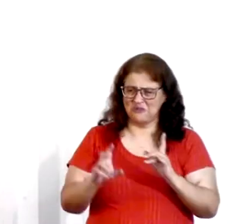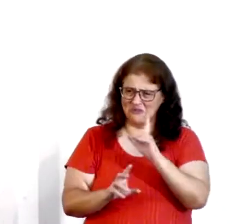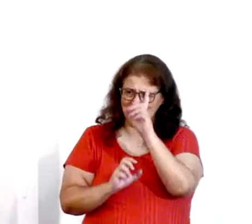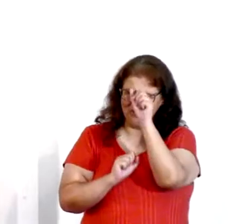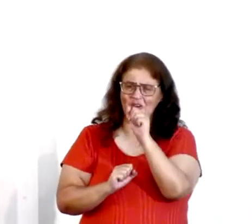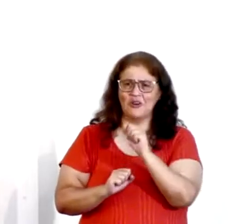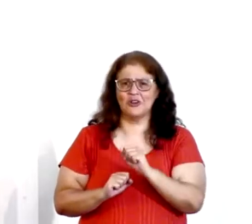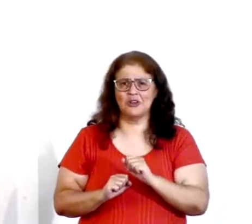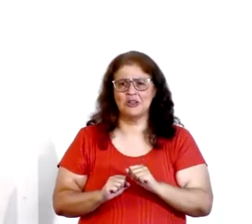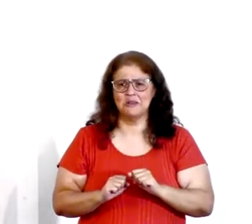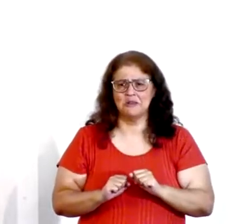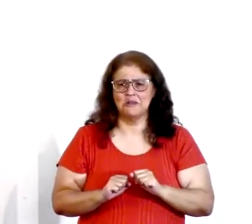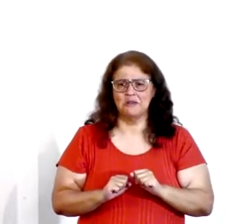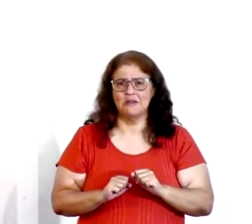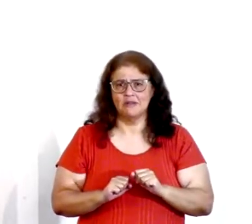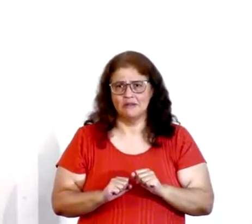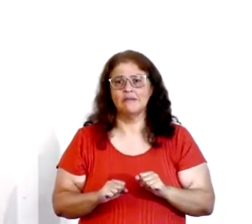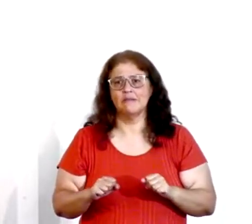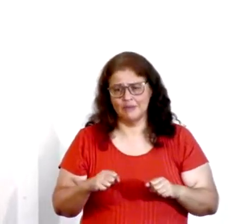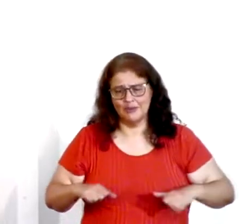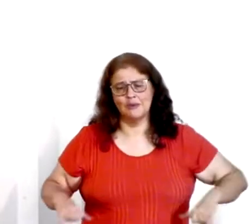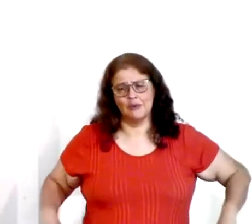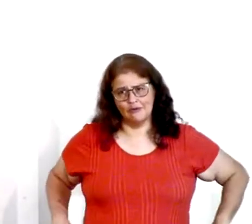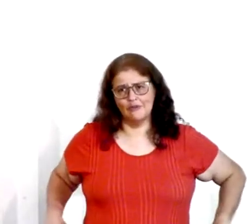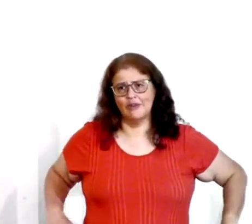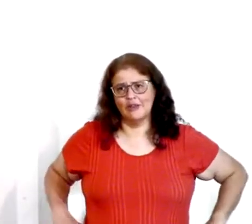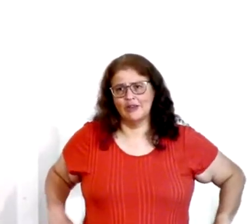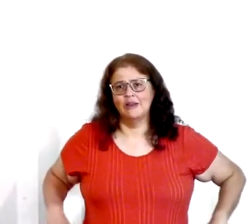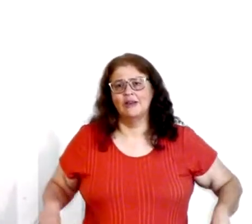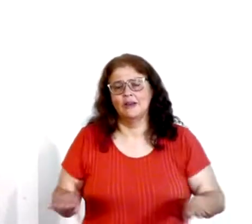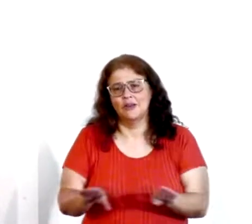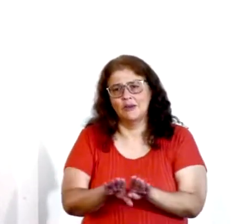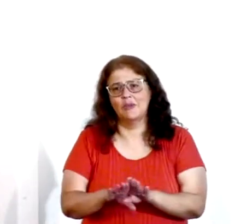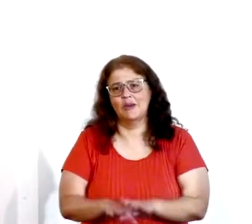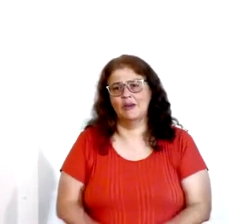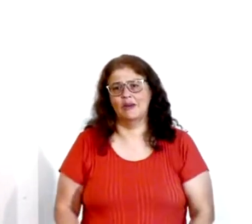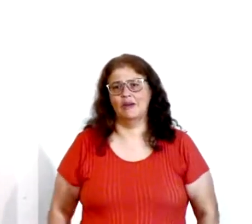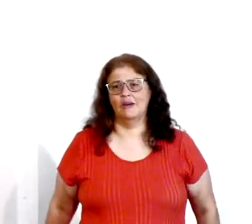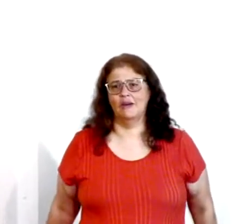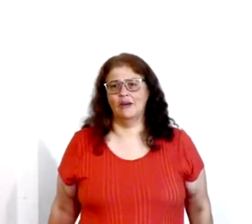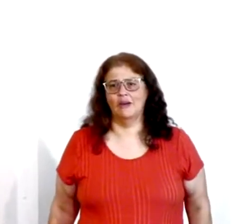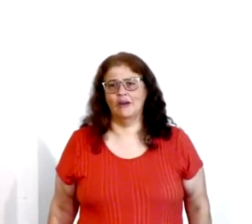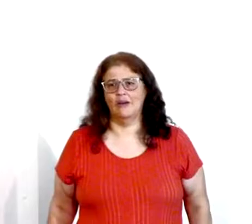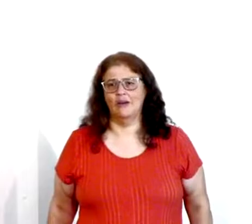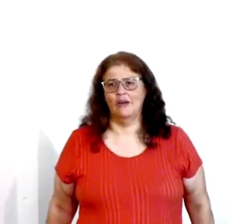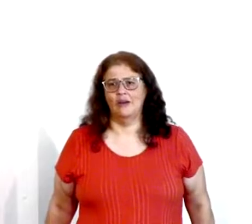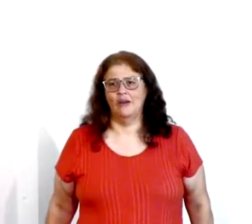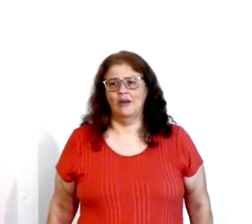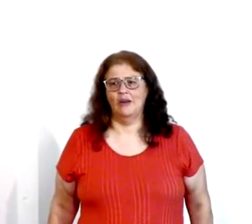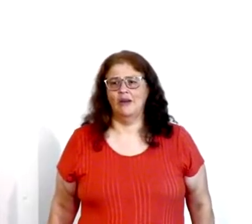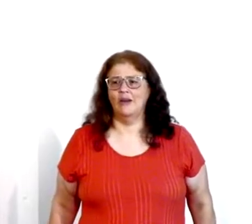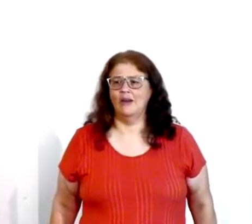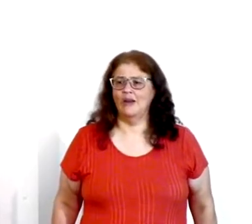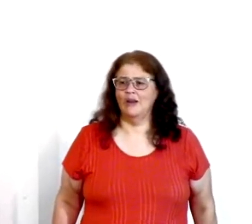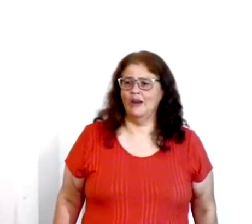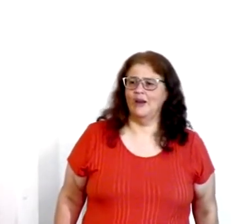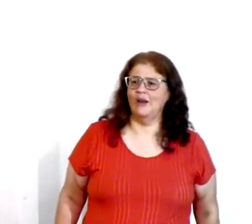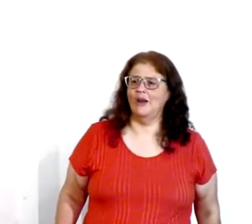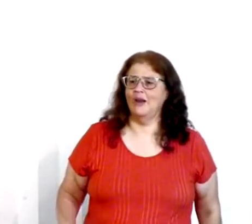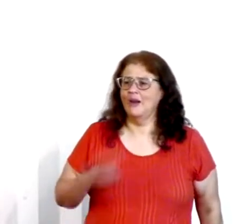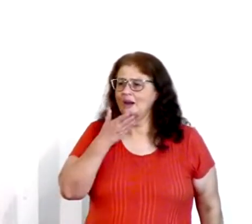também sofrem. Esse salmo foi escrito pelo rei Davi, um homem que era